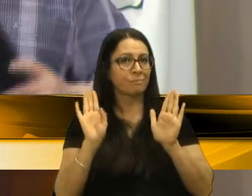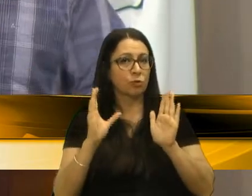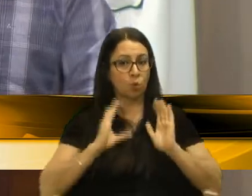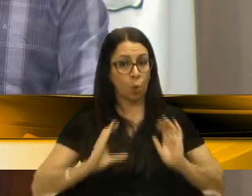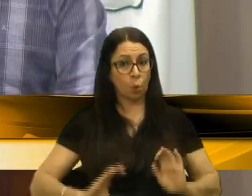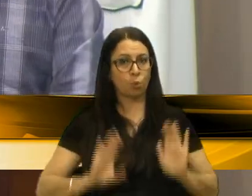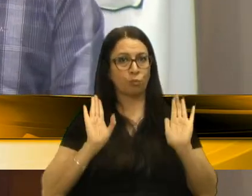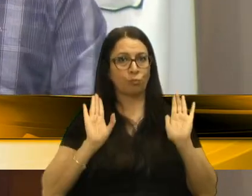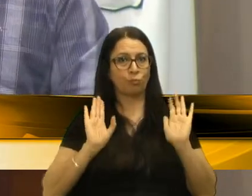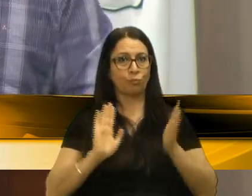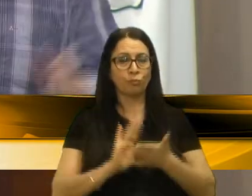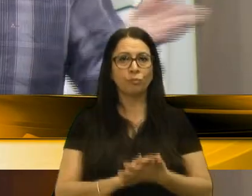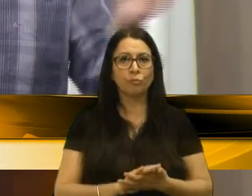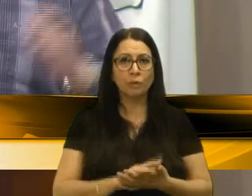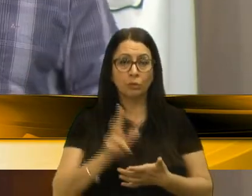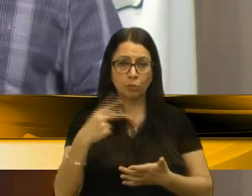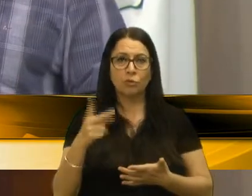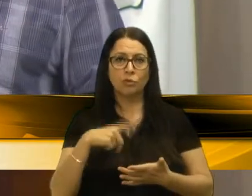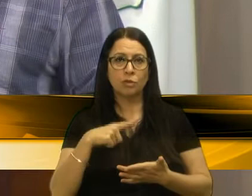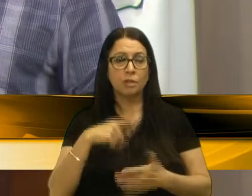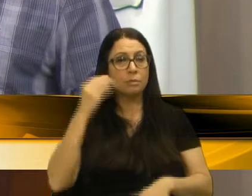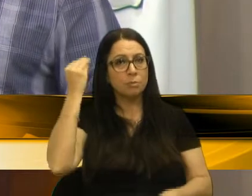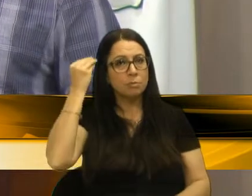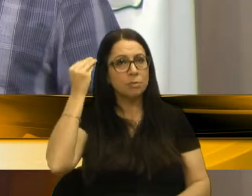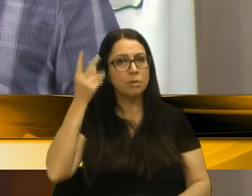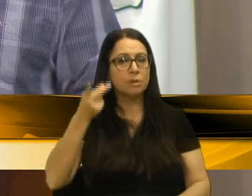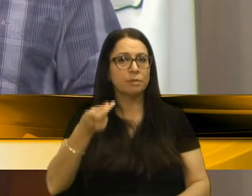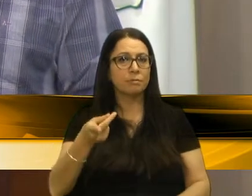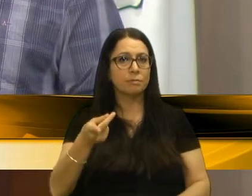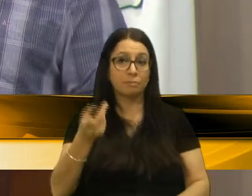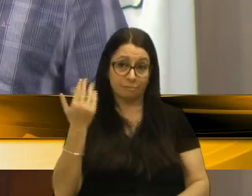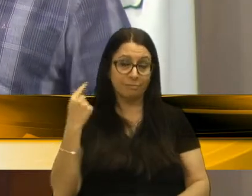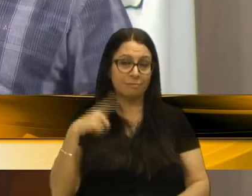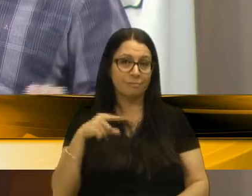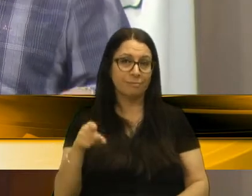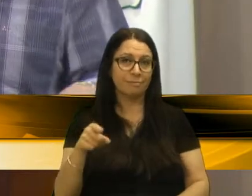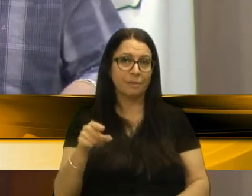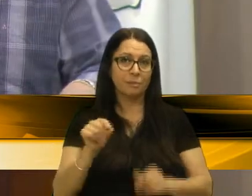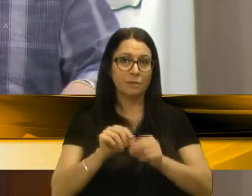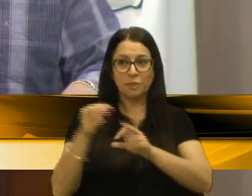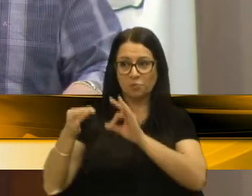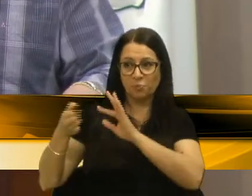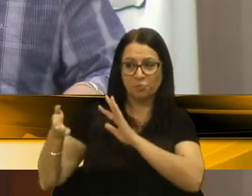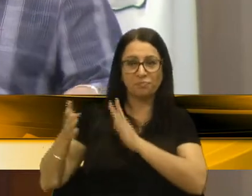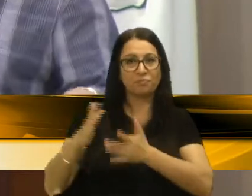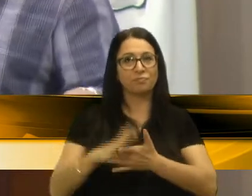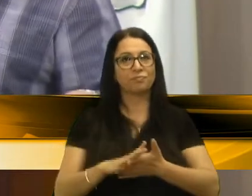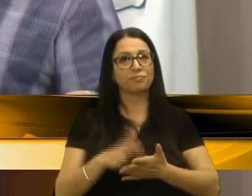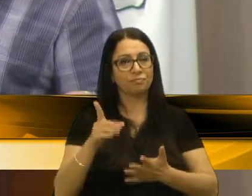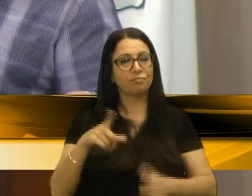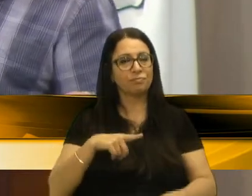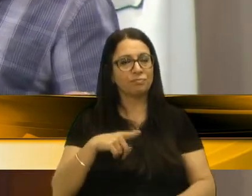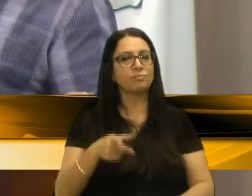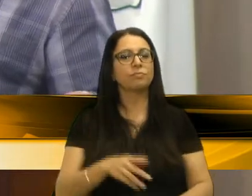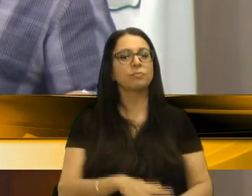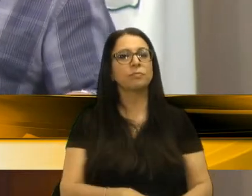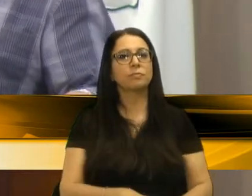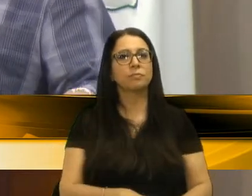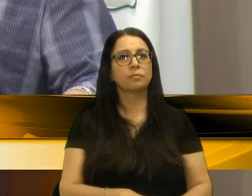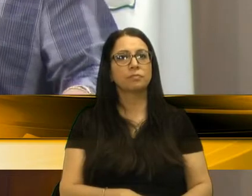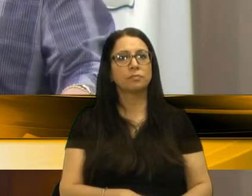né? Nós já tínhamos a psicóloga, aliás, para fazer justiça, né? Já tínhamos, né?